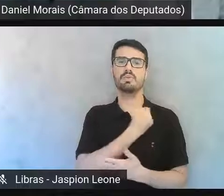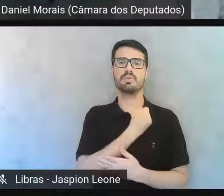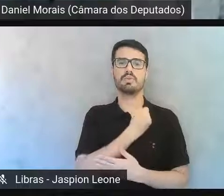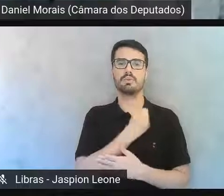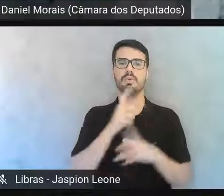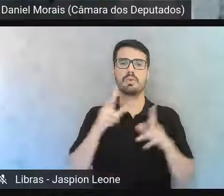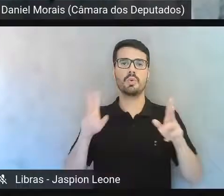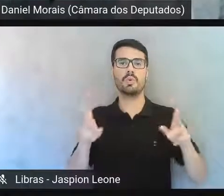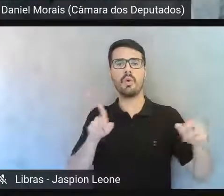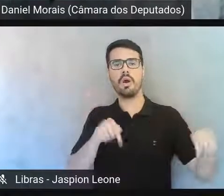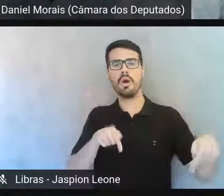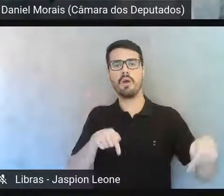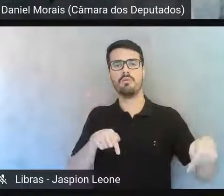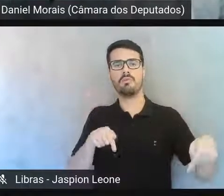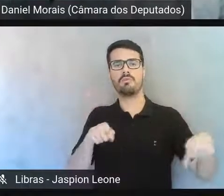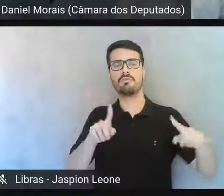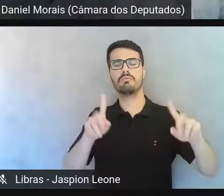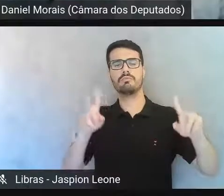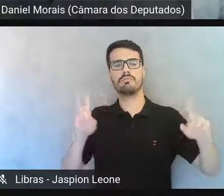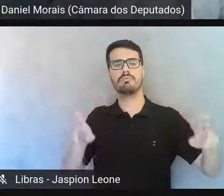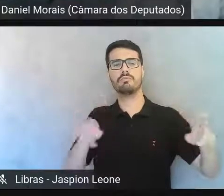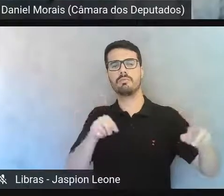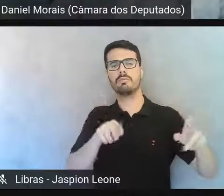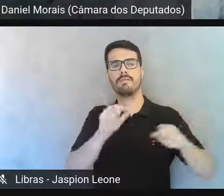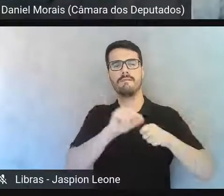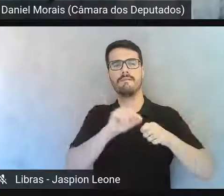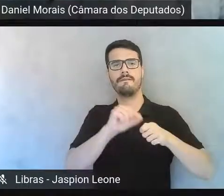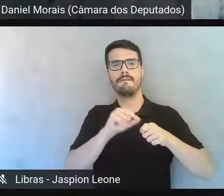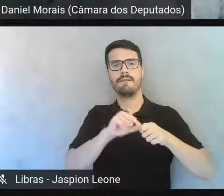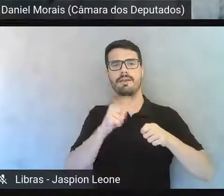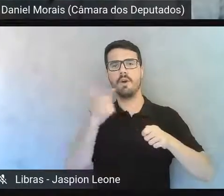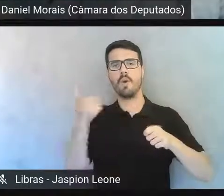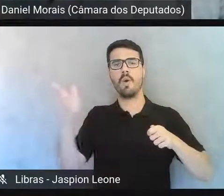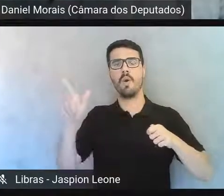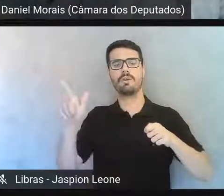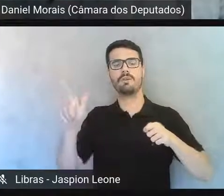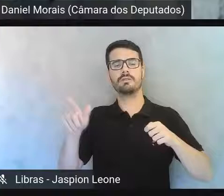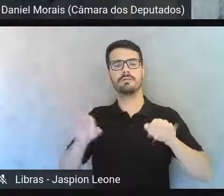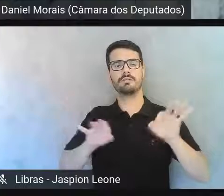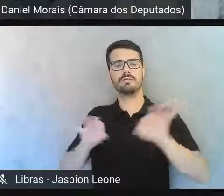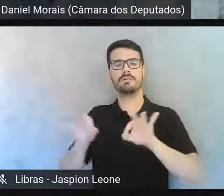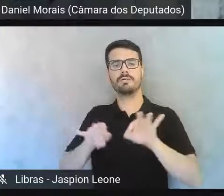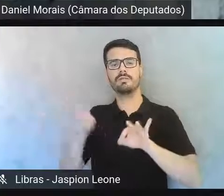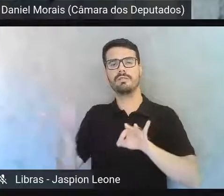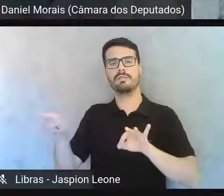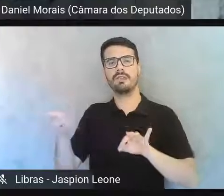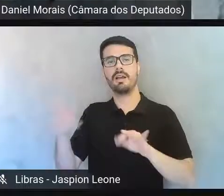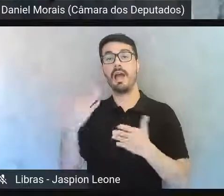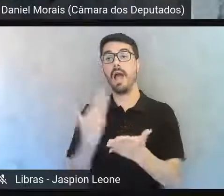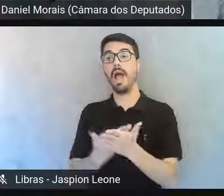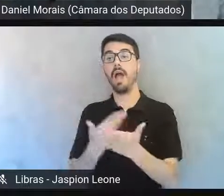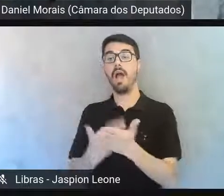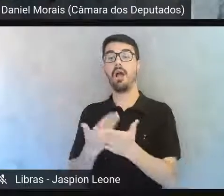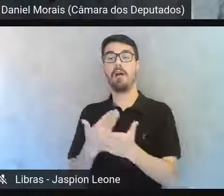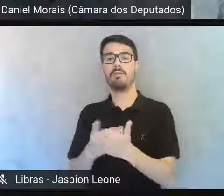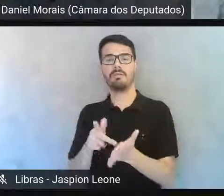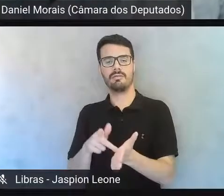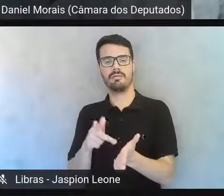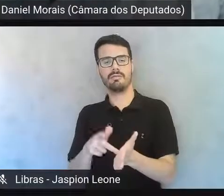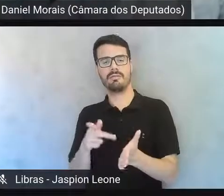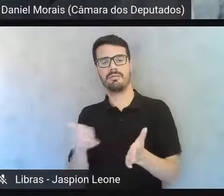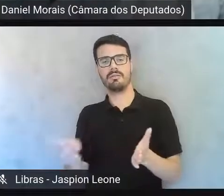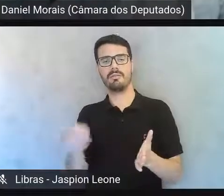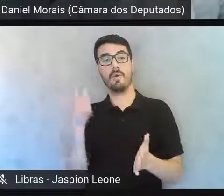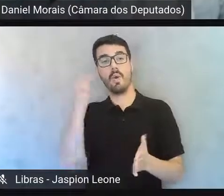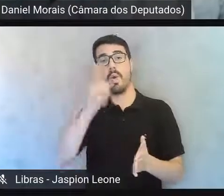do parecer principal. Ele fez uma outra abordagem que é uma verdadeira aula. Então, você pega aqui, você consegue se